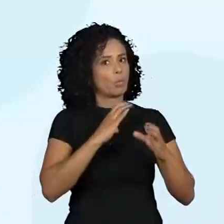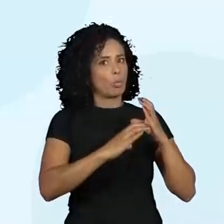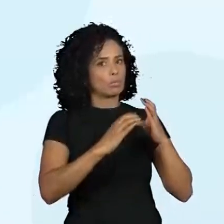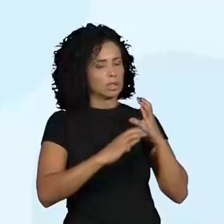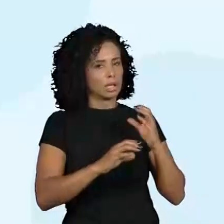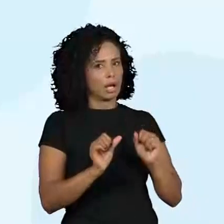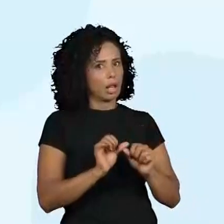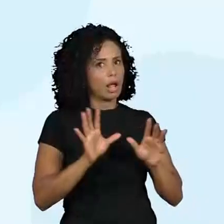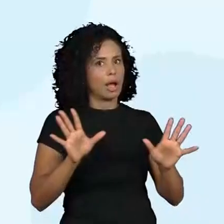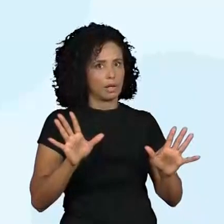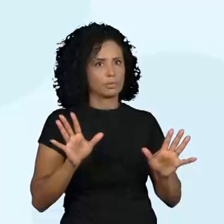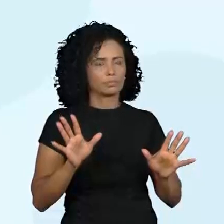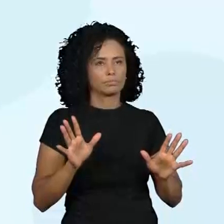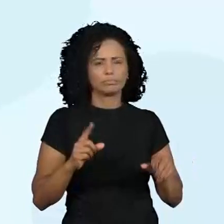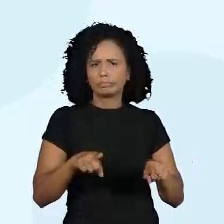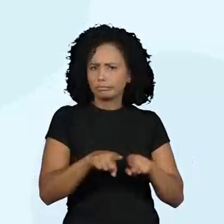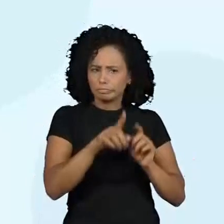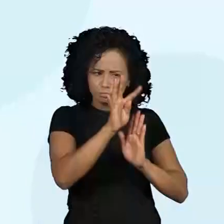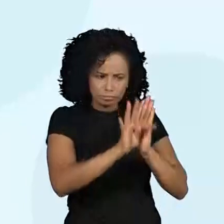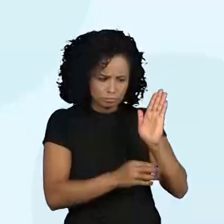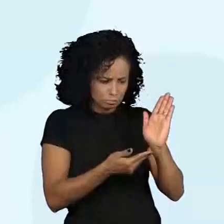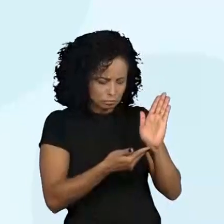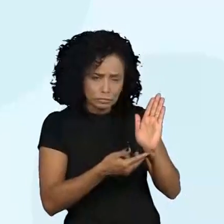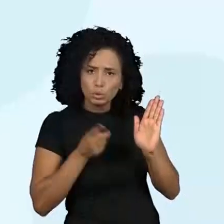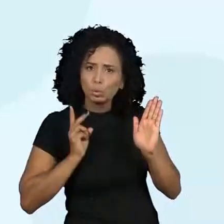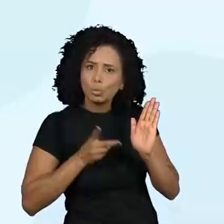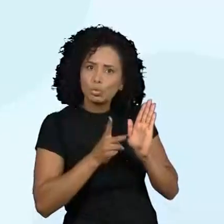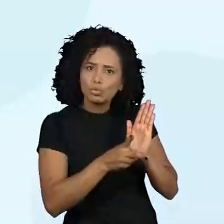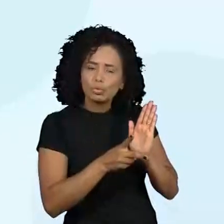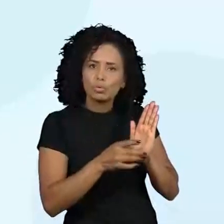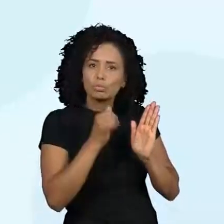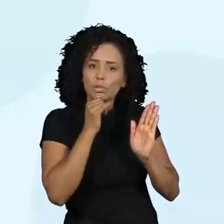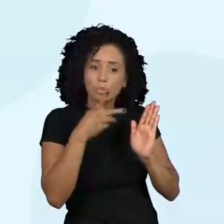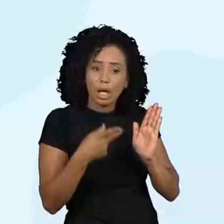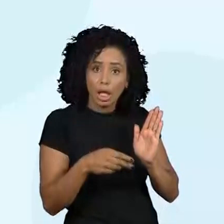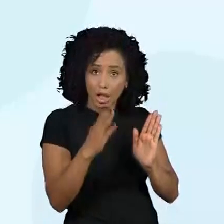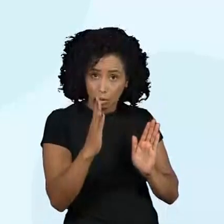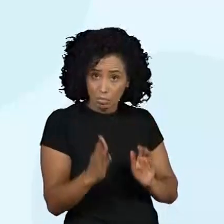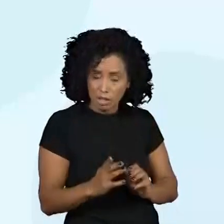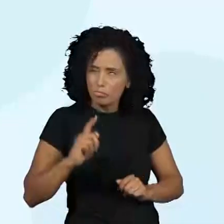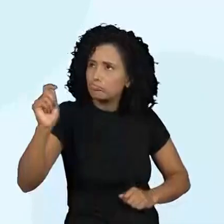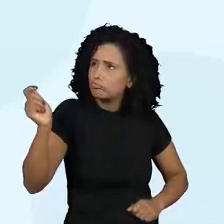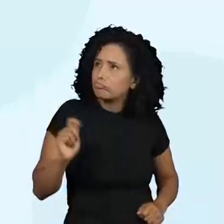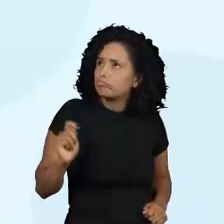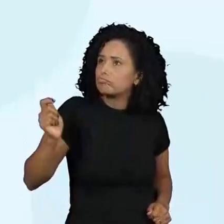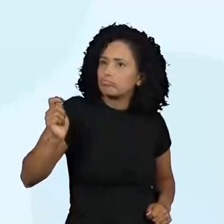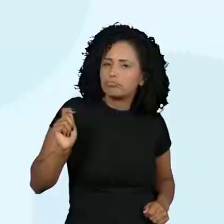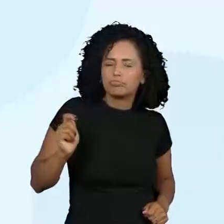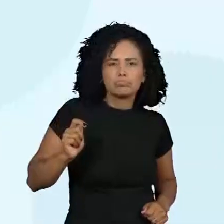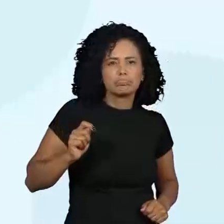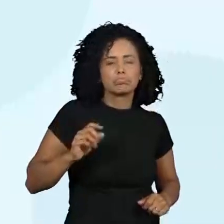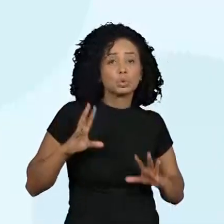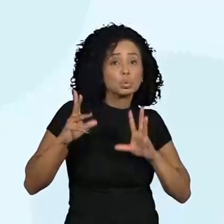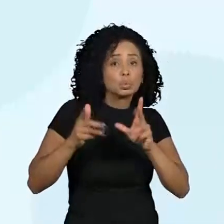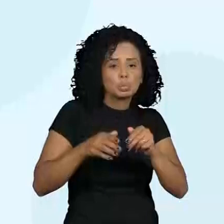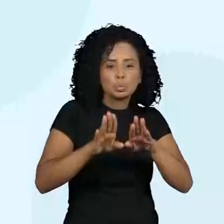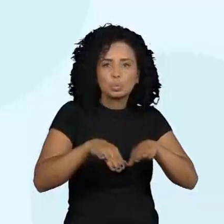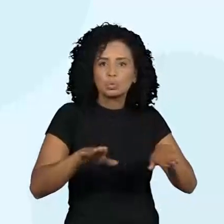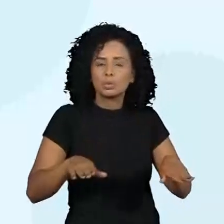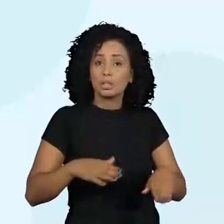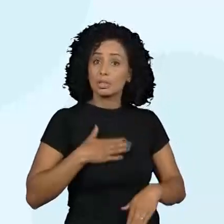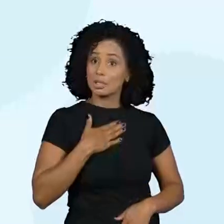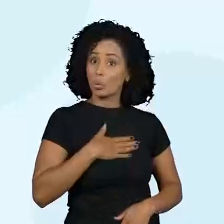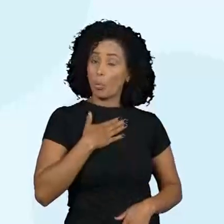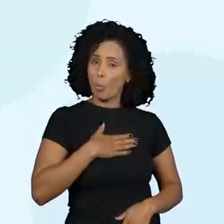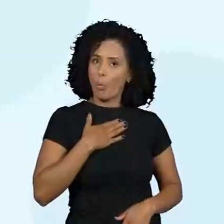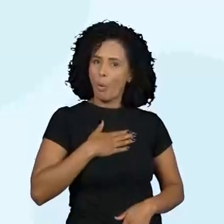continuando nesse texto, depois, quando ela chegou aqui no Brasil, ela pegou e virou um brinquedo para as